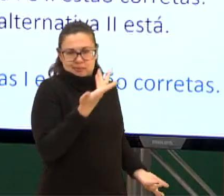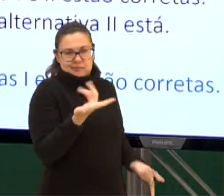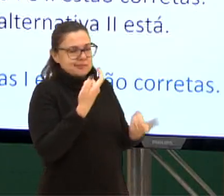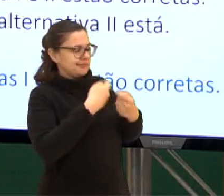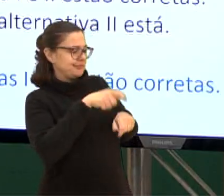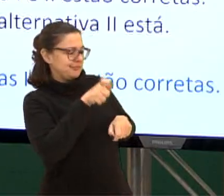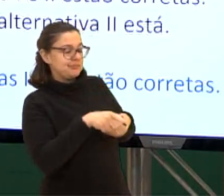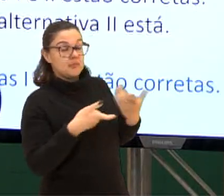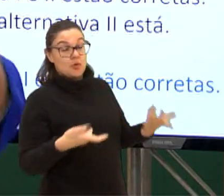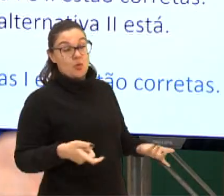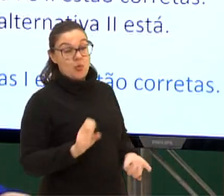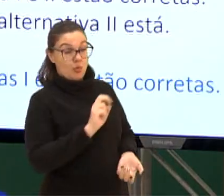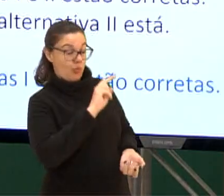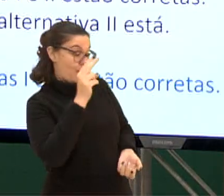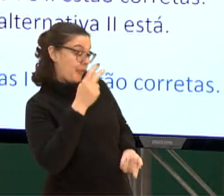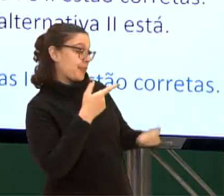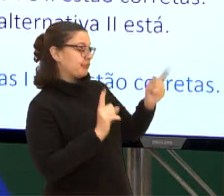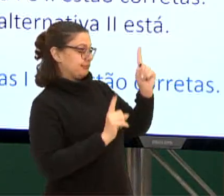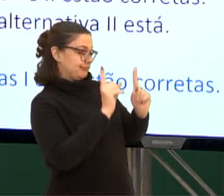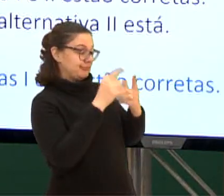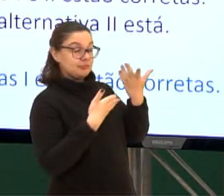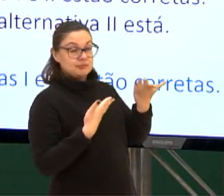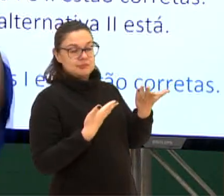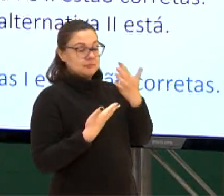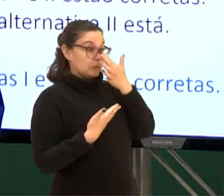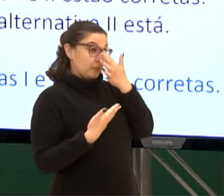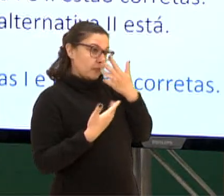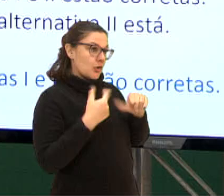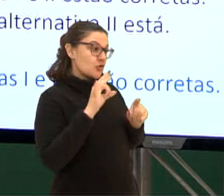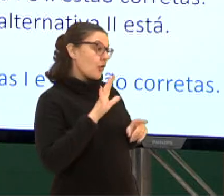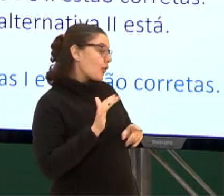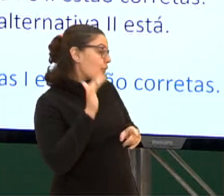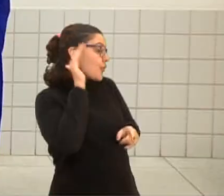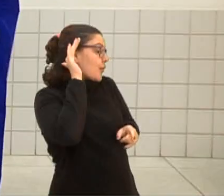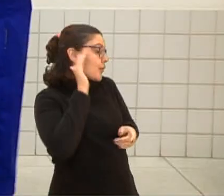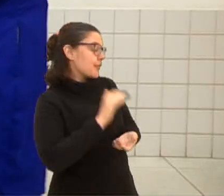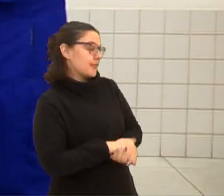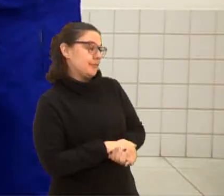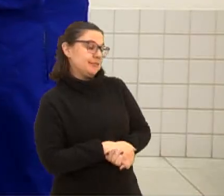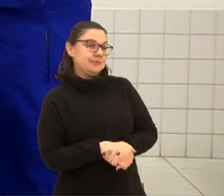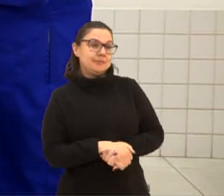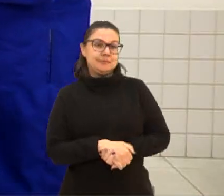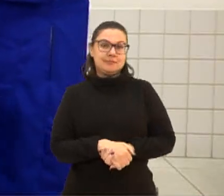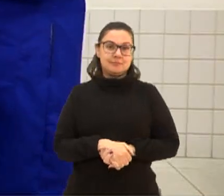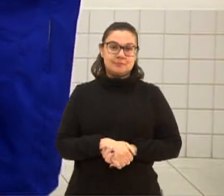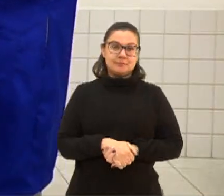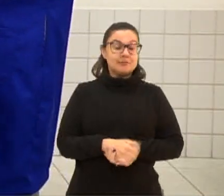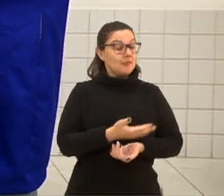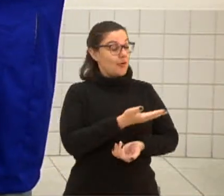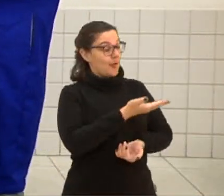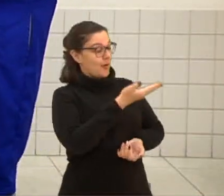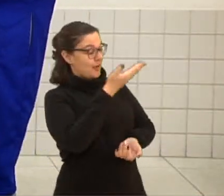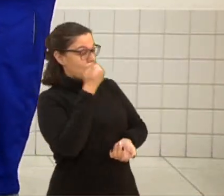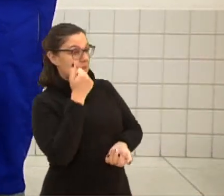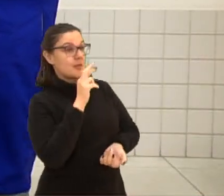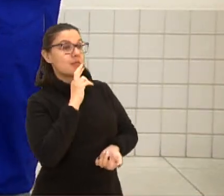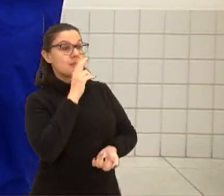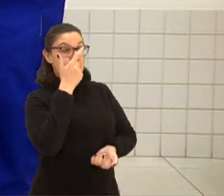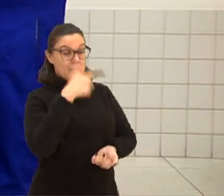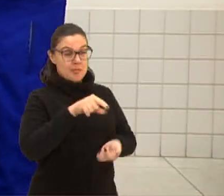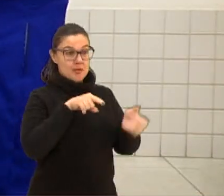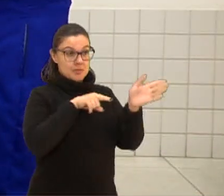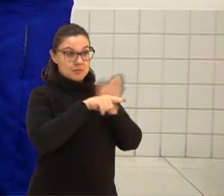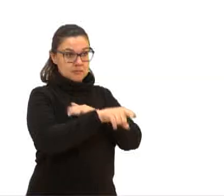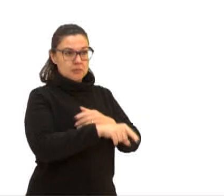tá vendo. A não ser que o ator queira, mas não tá vendo. Você está ouvindo, ok? Vamos lá. Vamos responder mais um